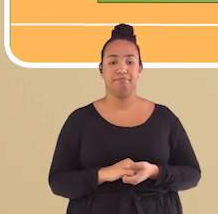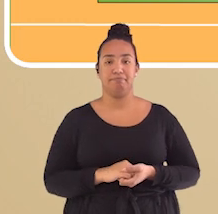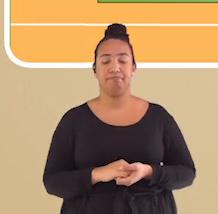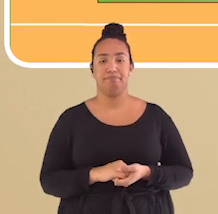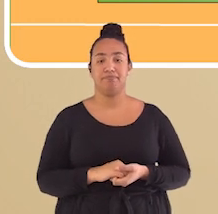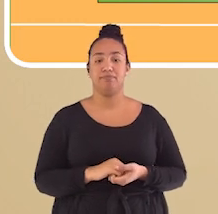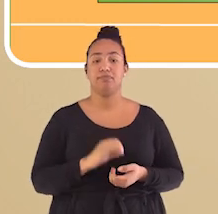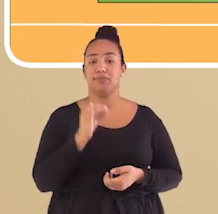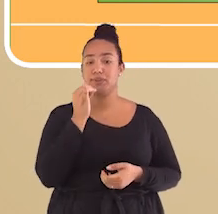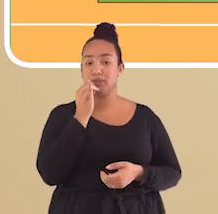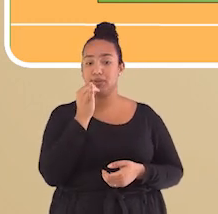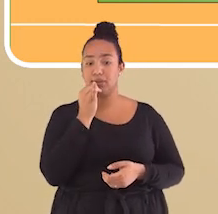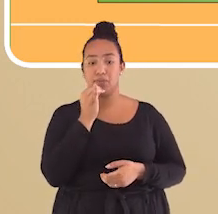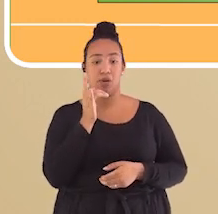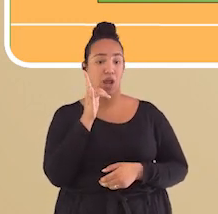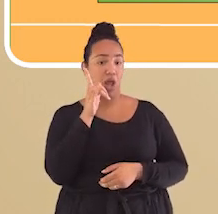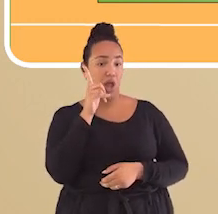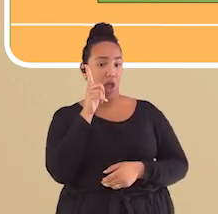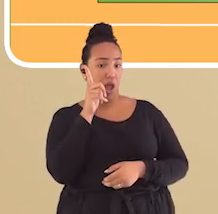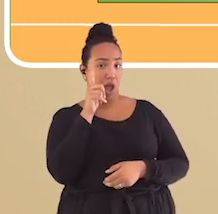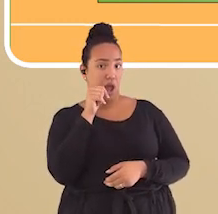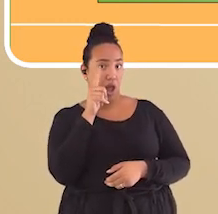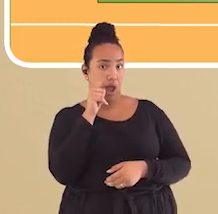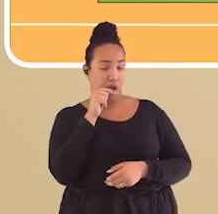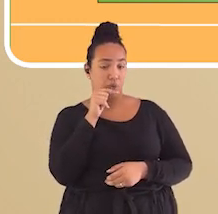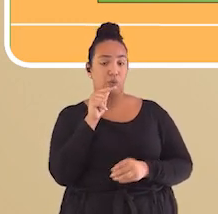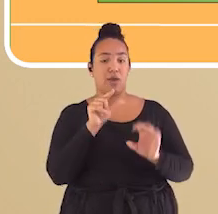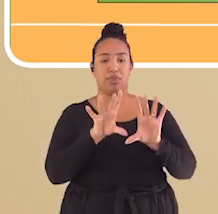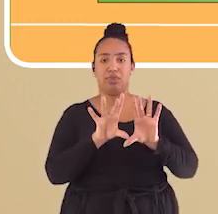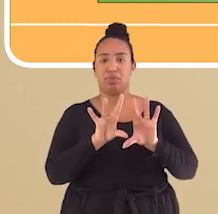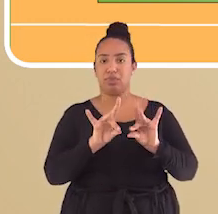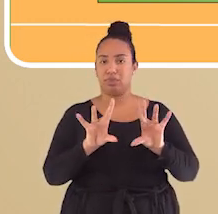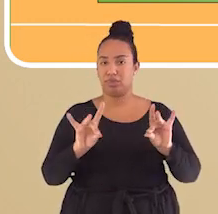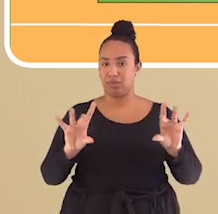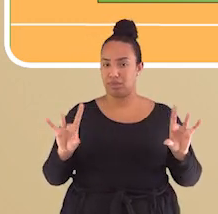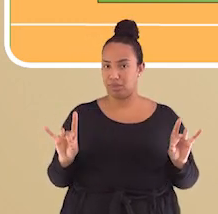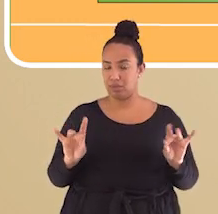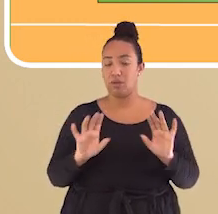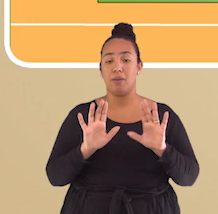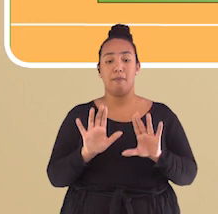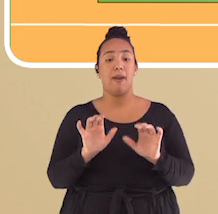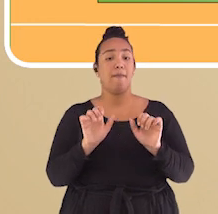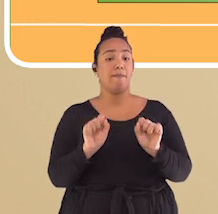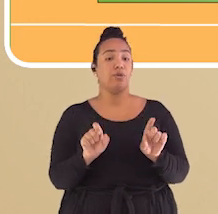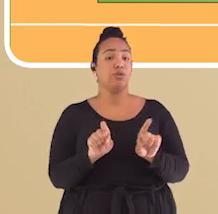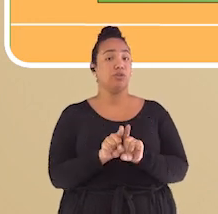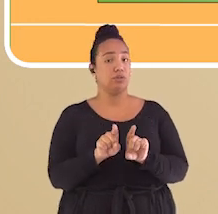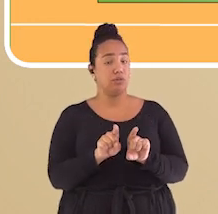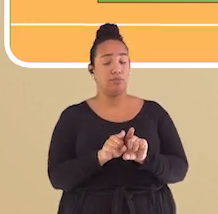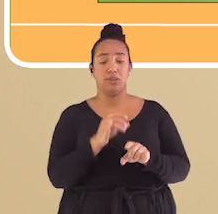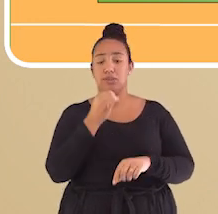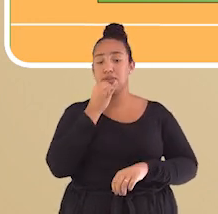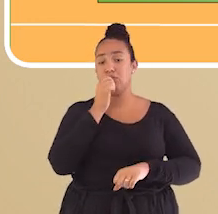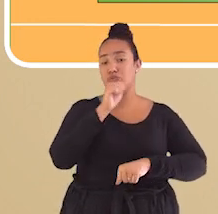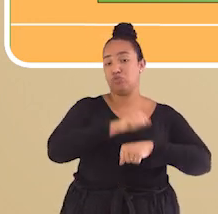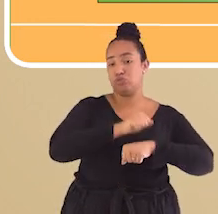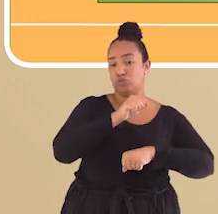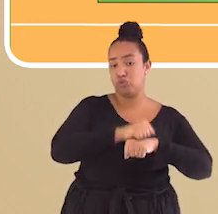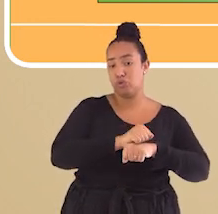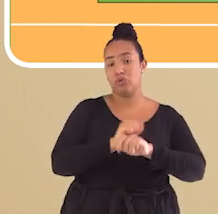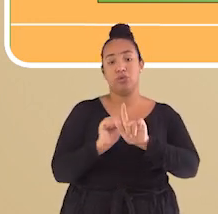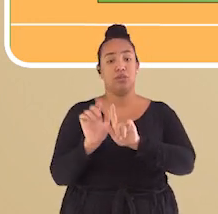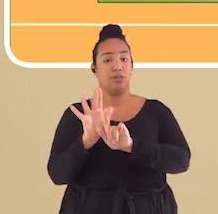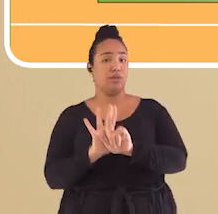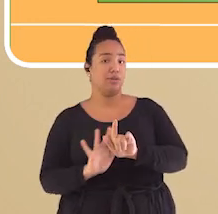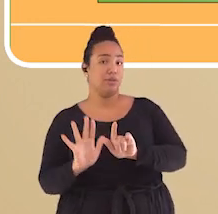por exemplo, a água, que se encontra no estado líquido, mas ela pode também estar no estado sólido e